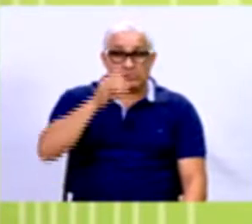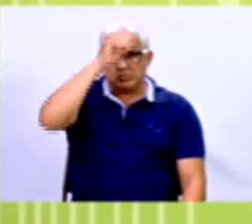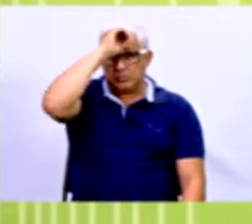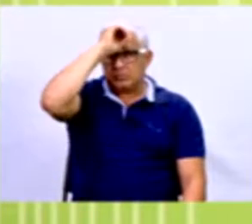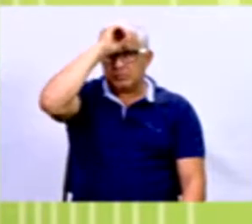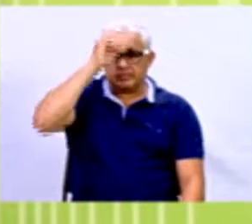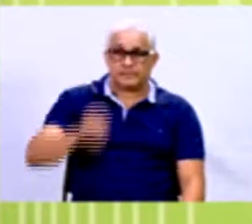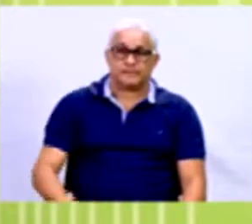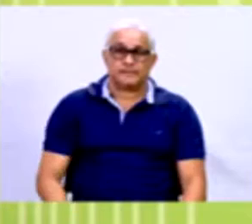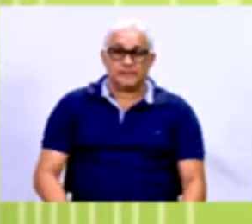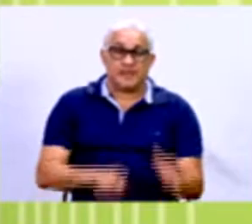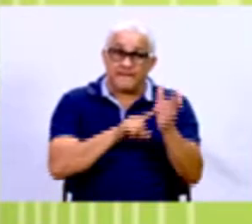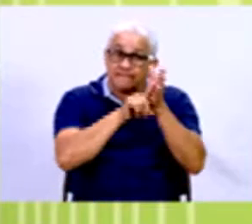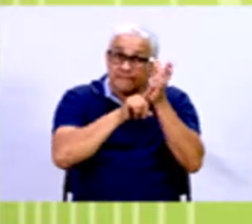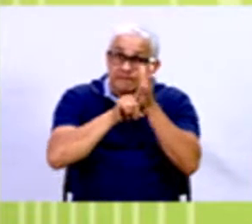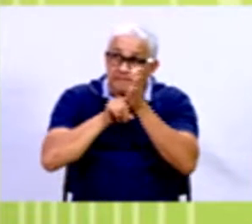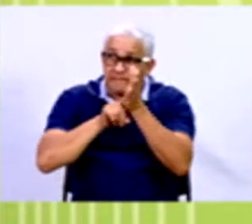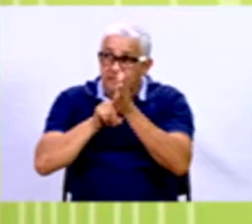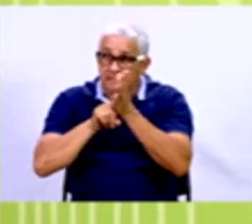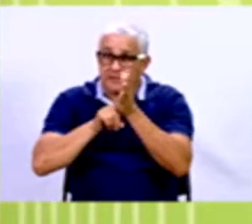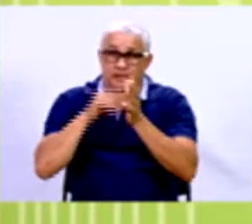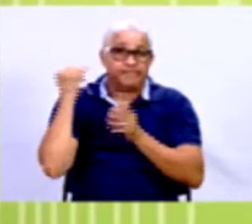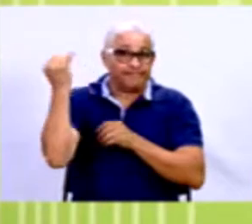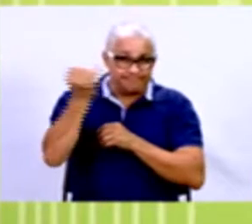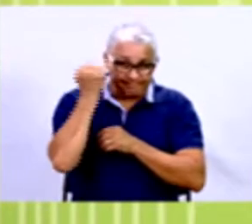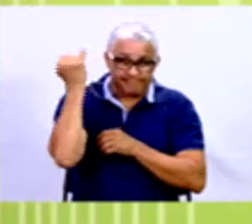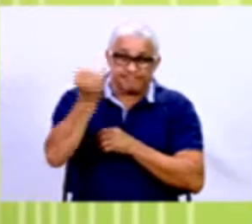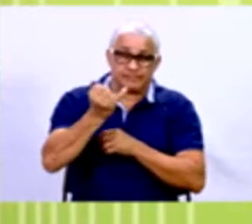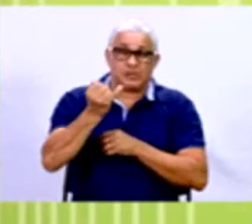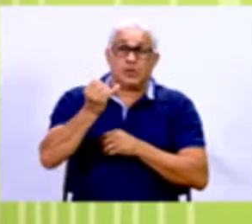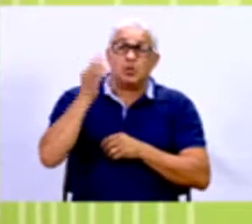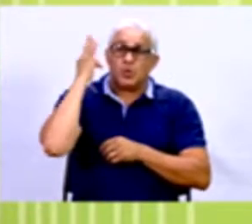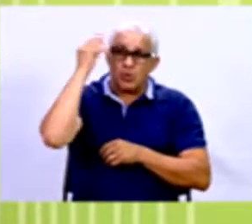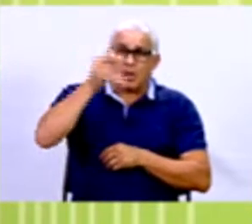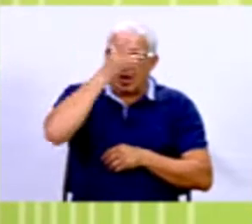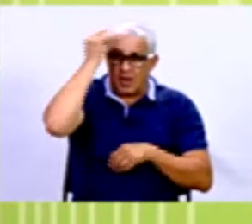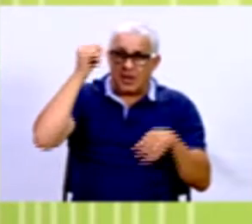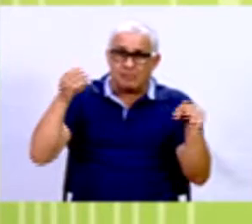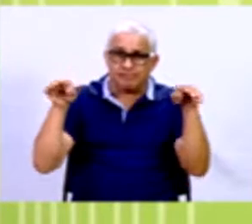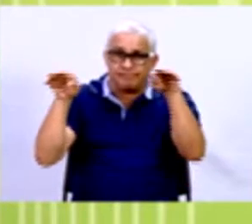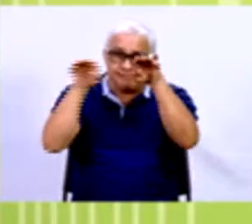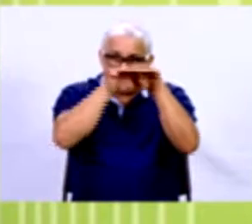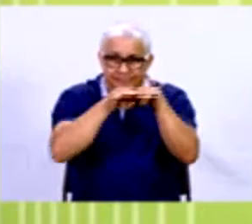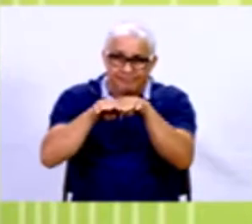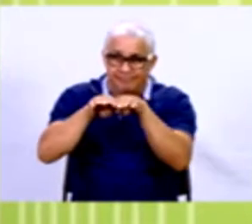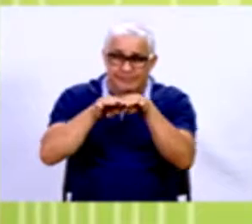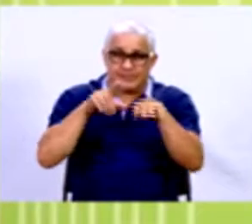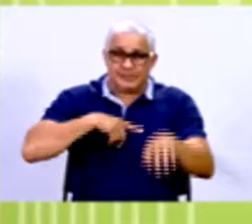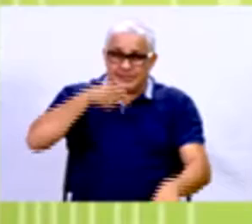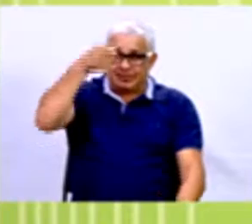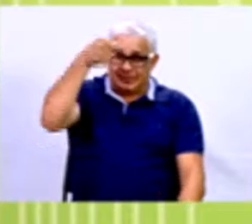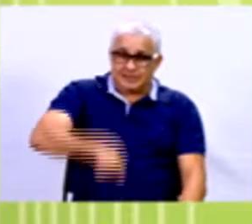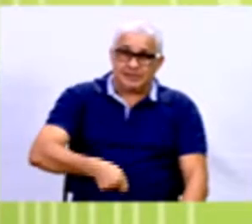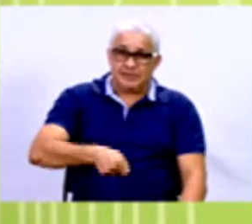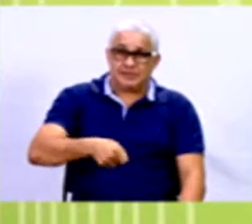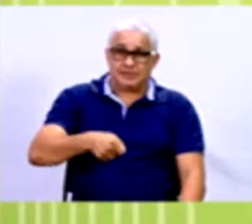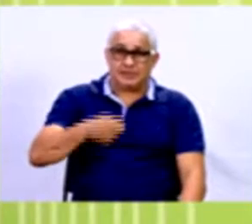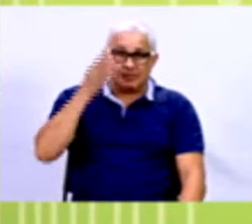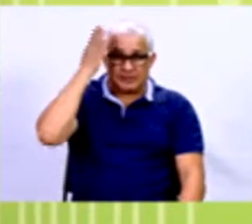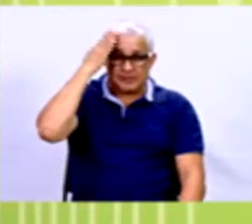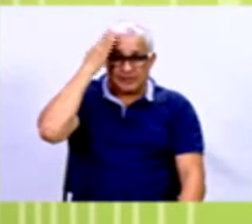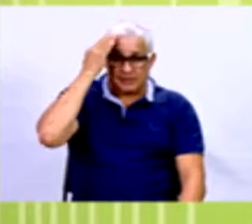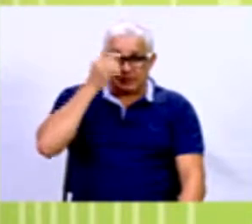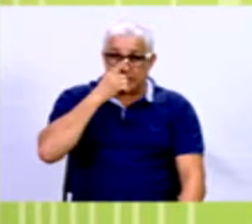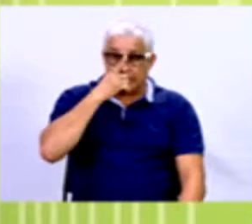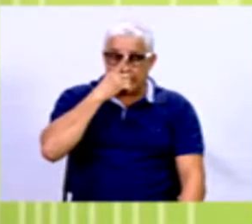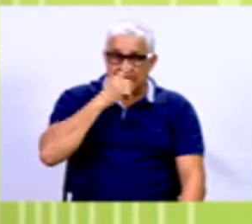ó, procura saber, isso é um serviço de utilidade pública, todo cidadão tem obrigação de saber isso, tá certo? Porque eu